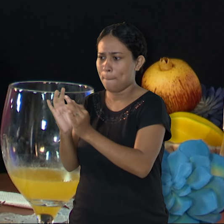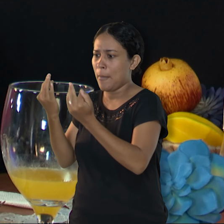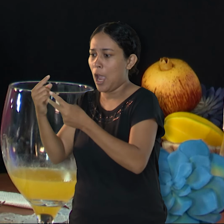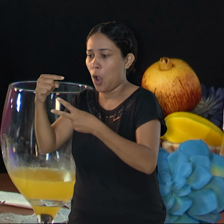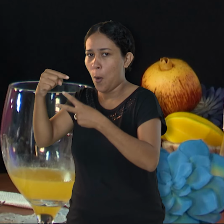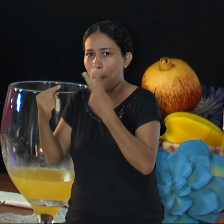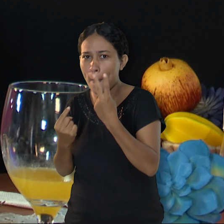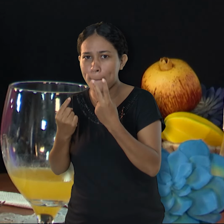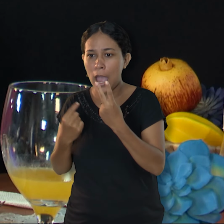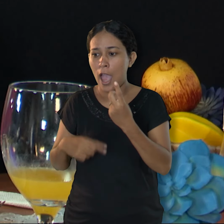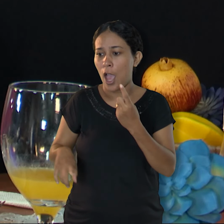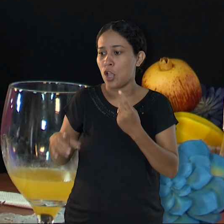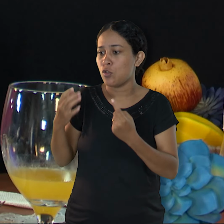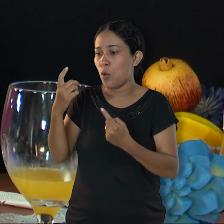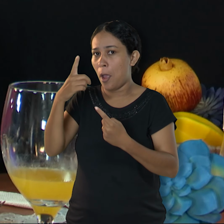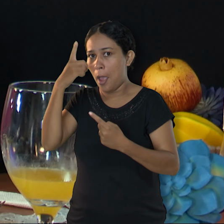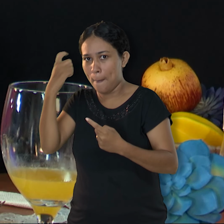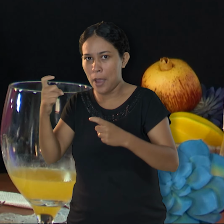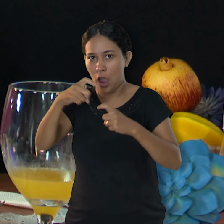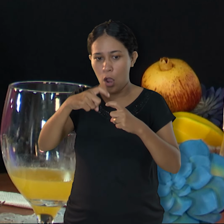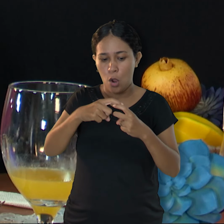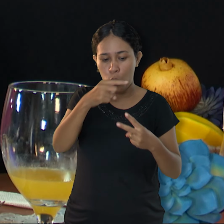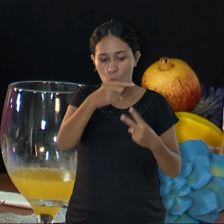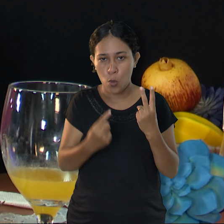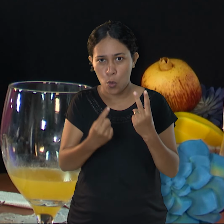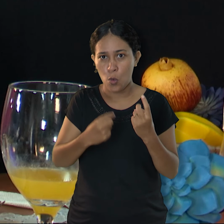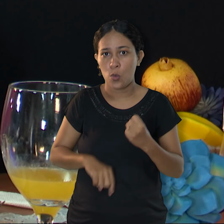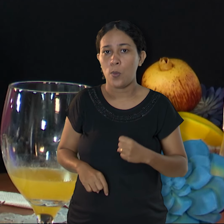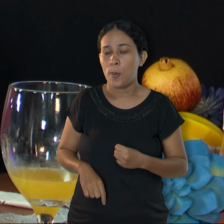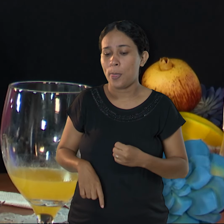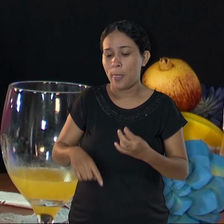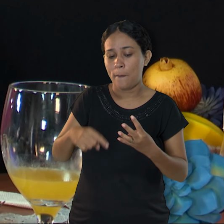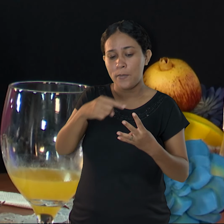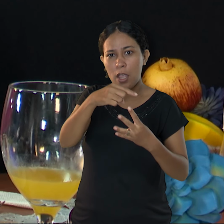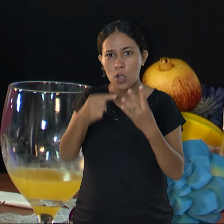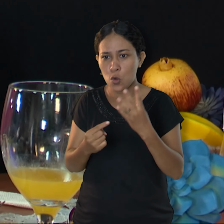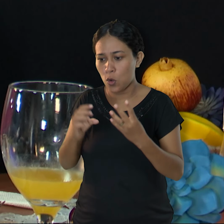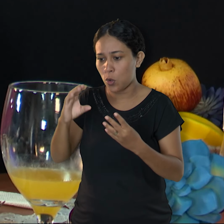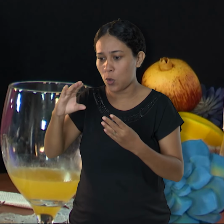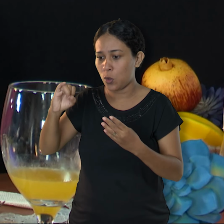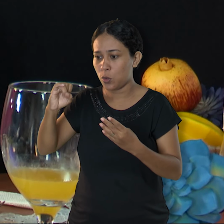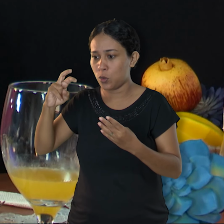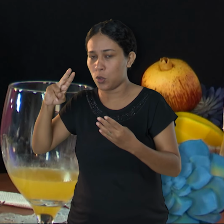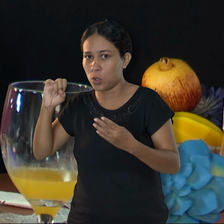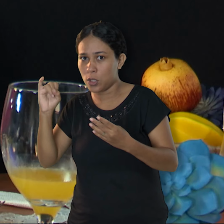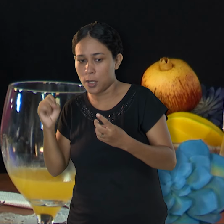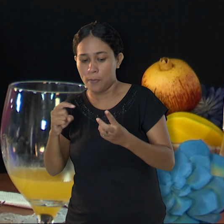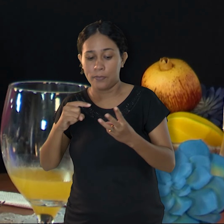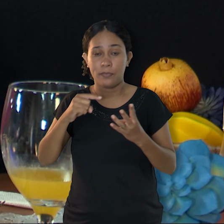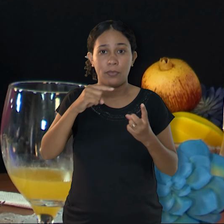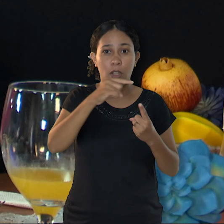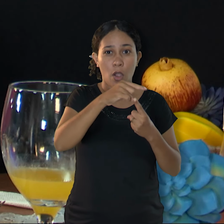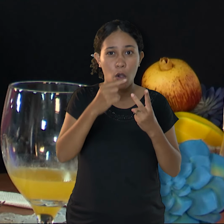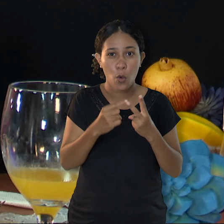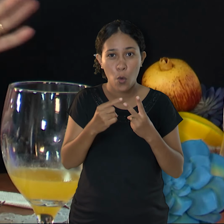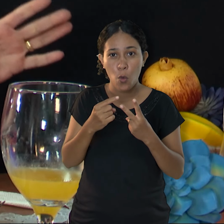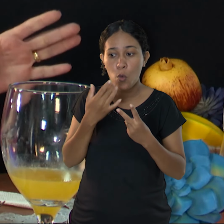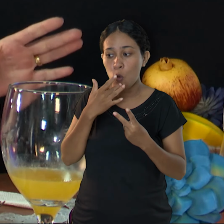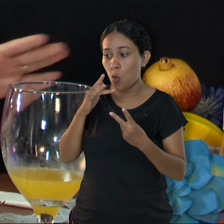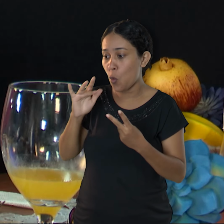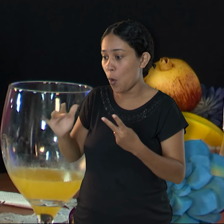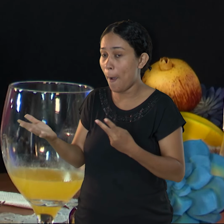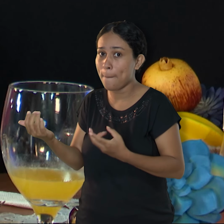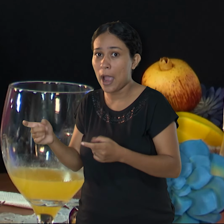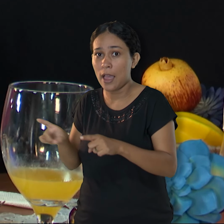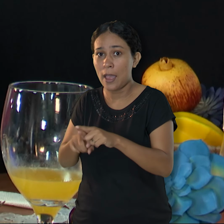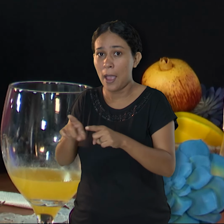doméstica. Na época, tinha 4 da infância, né, cíveis. também, Infância hoje. tem 2. A gente tinha 4 cíveis genéricos. E a gente começou... Cada uma trabalhava do jeito que